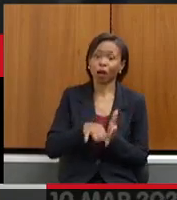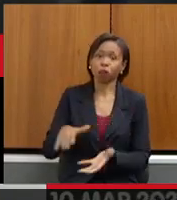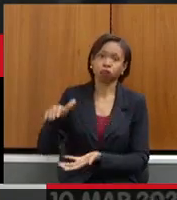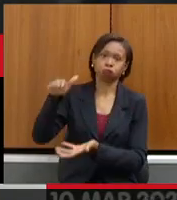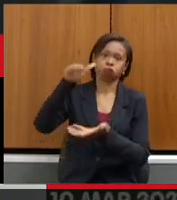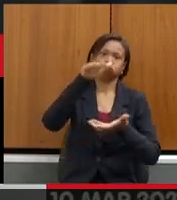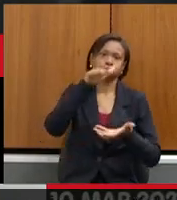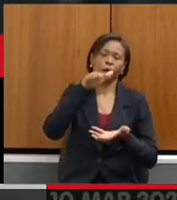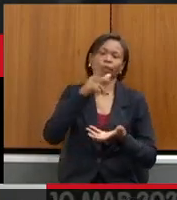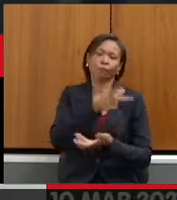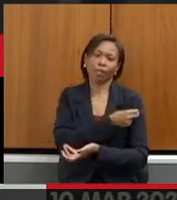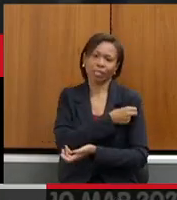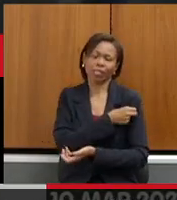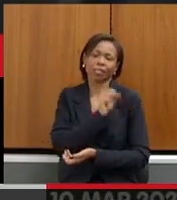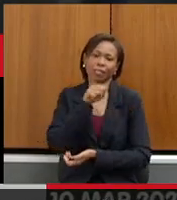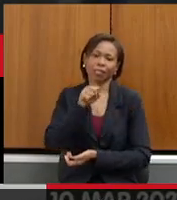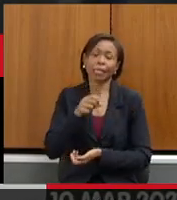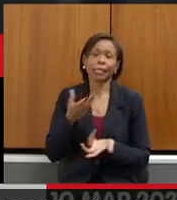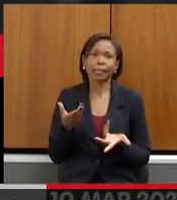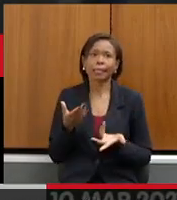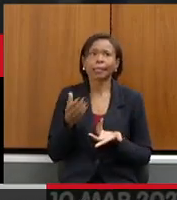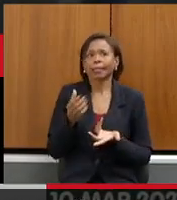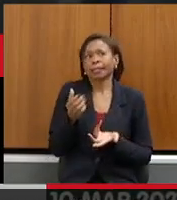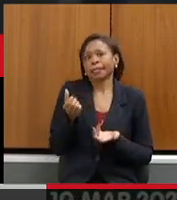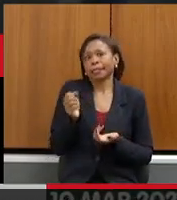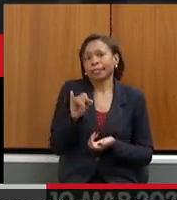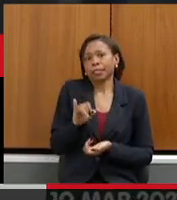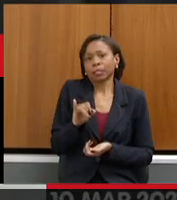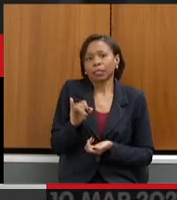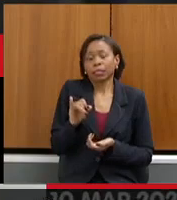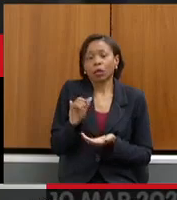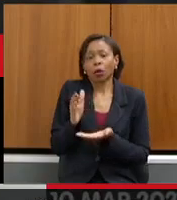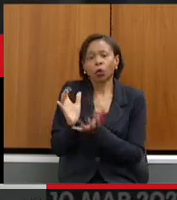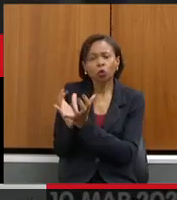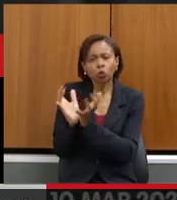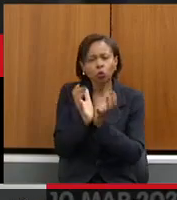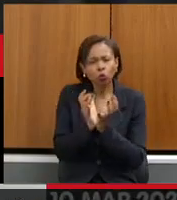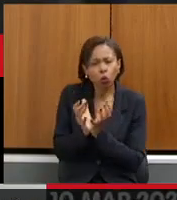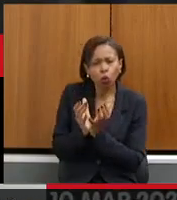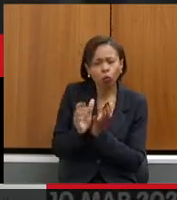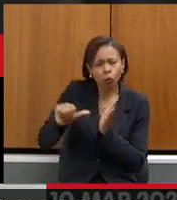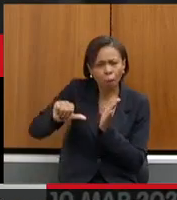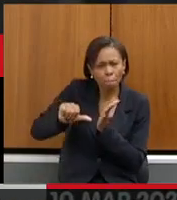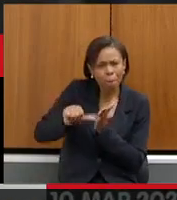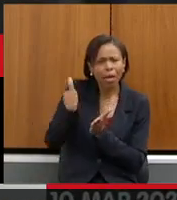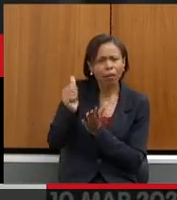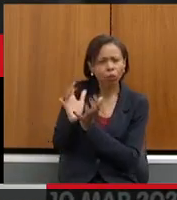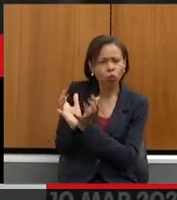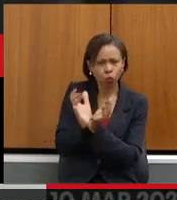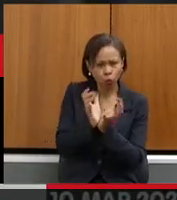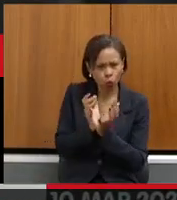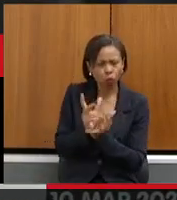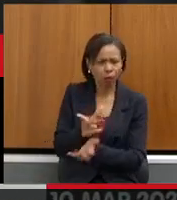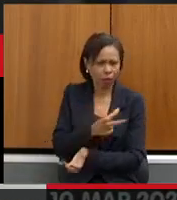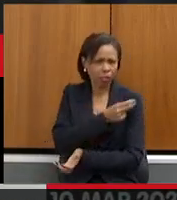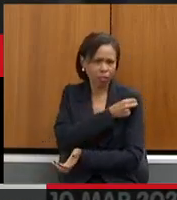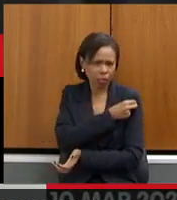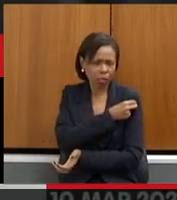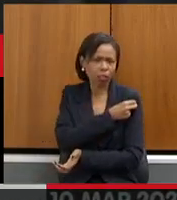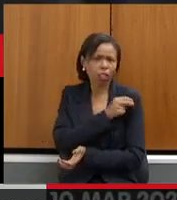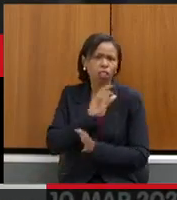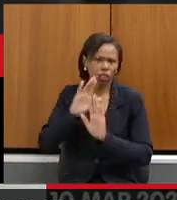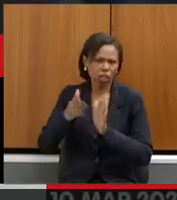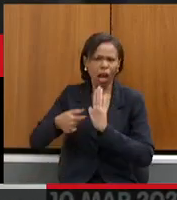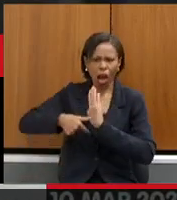nós vamos sentir e o que foi de vacinação é que nos primeiros grupos aqueles iniciais mesmo nós temos grupos